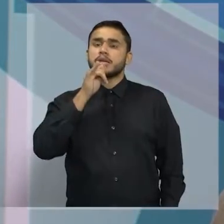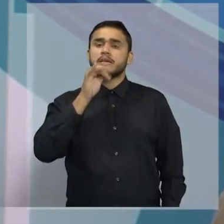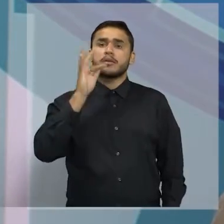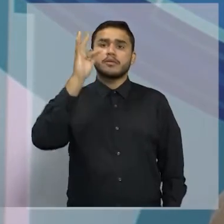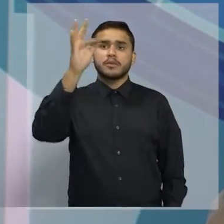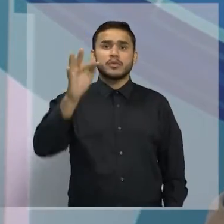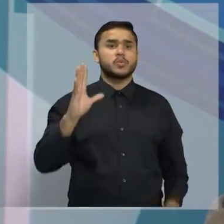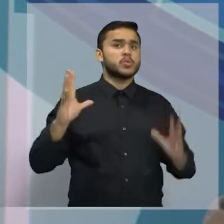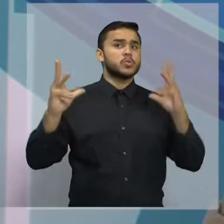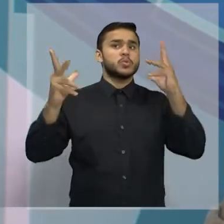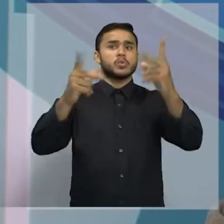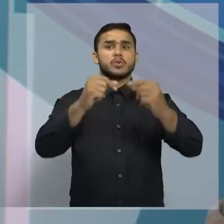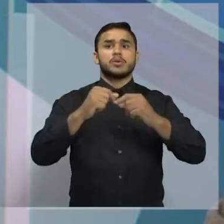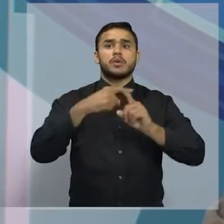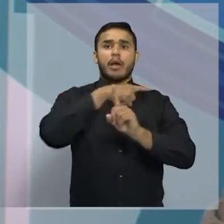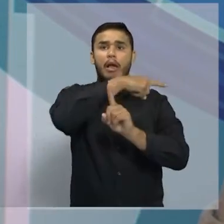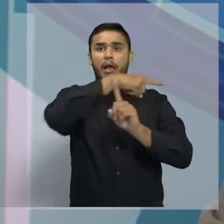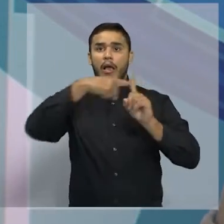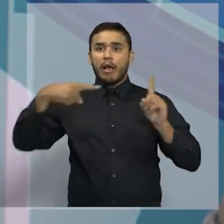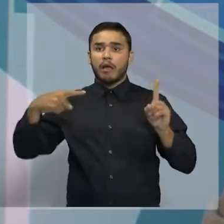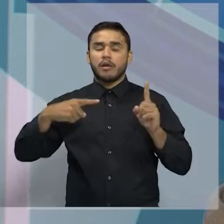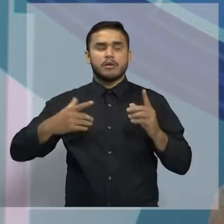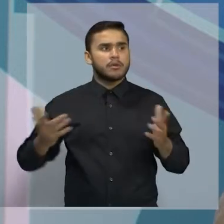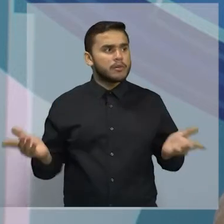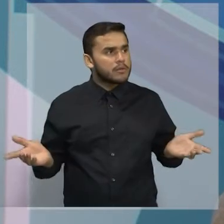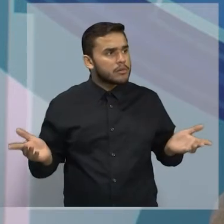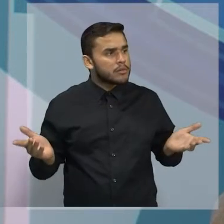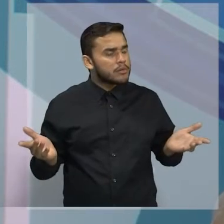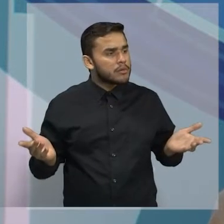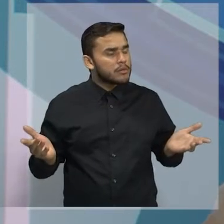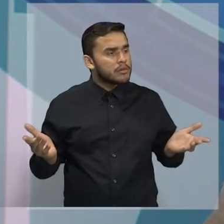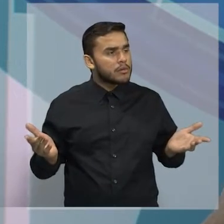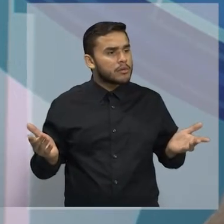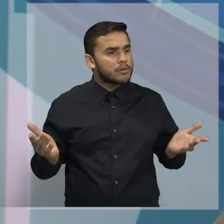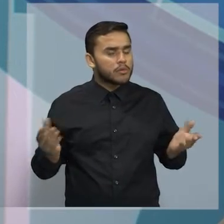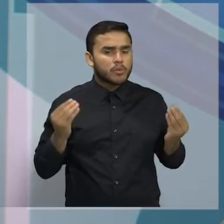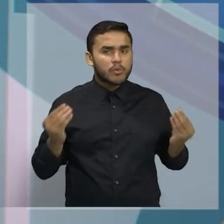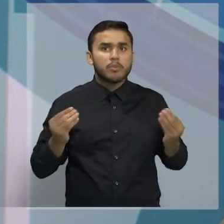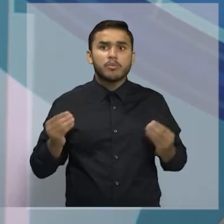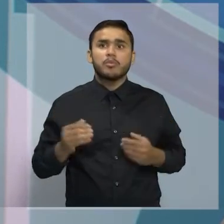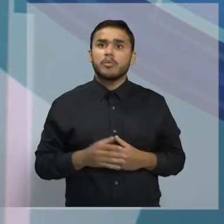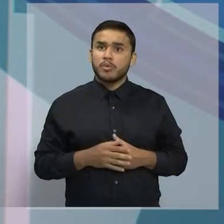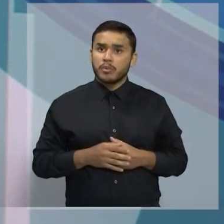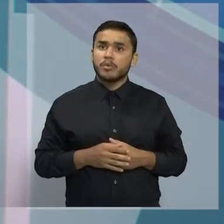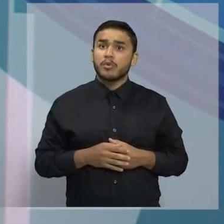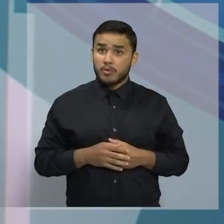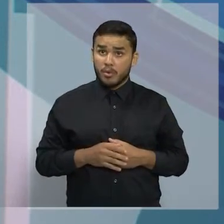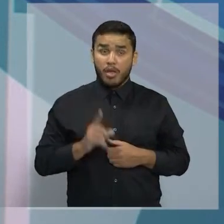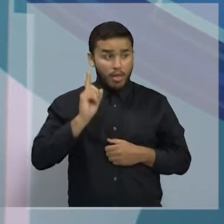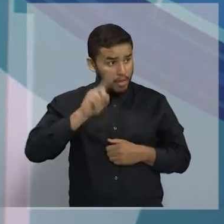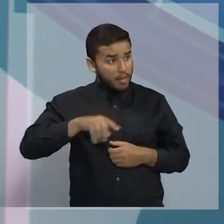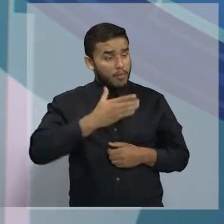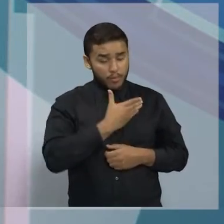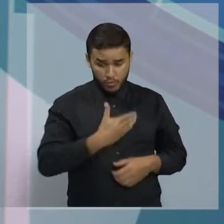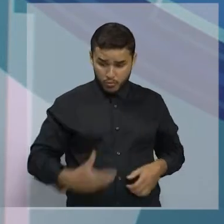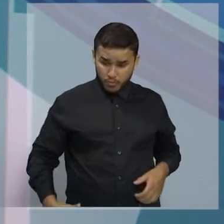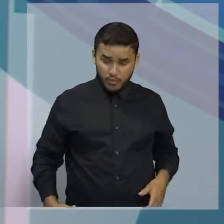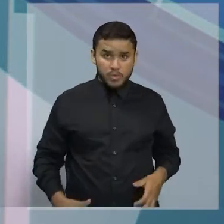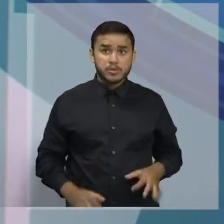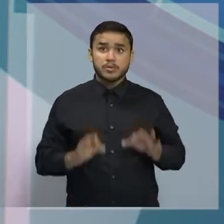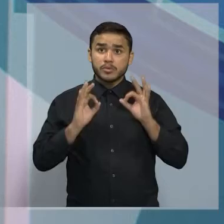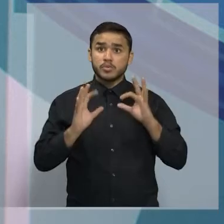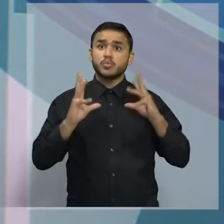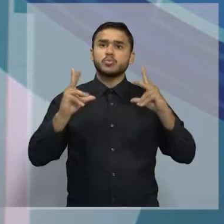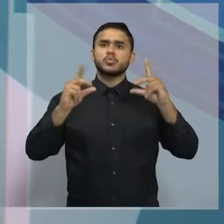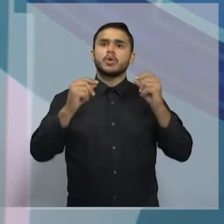frente e diz que agora todo mundo vai receber só metade do que contribuiu. Ou seja, o que eu quero dizer é que quando um sistema previdenciário,